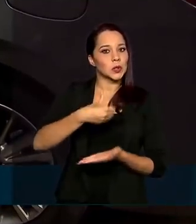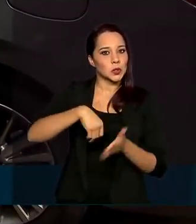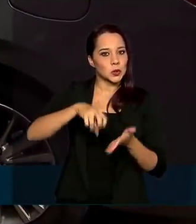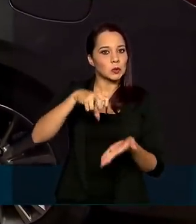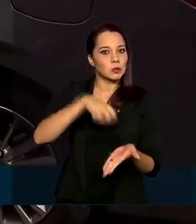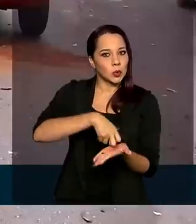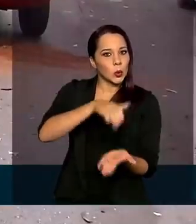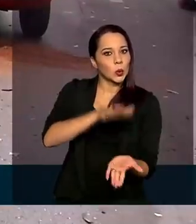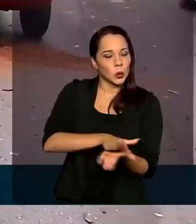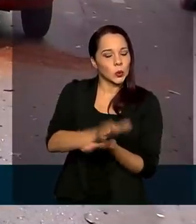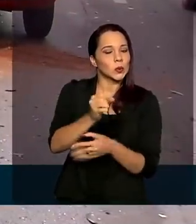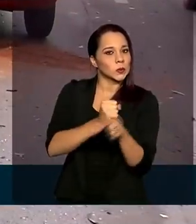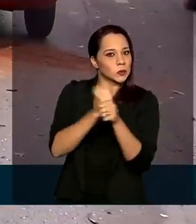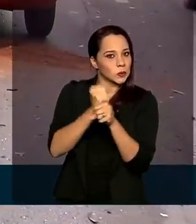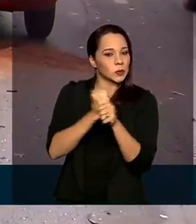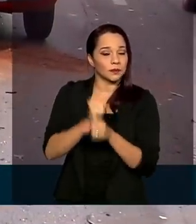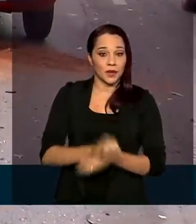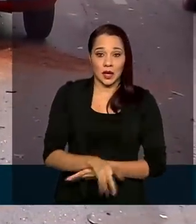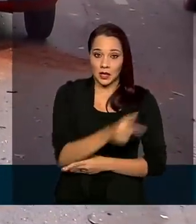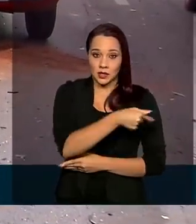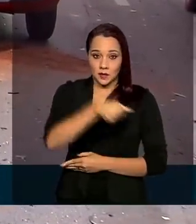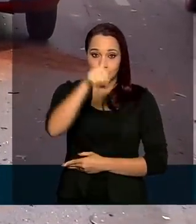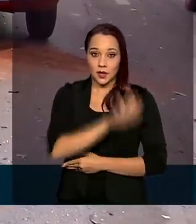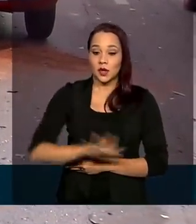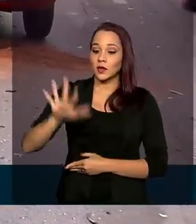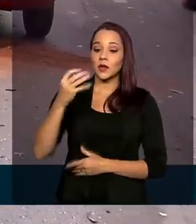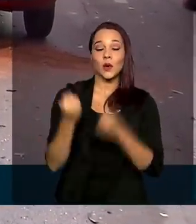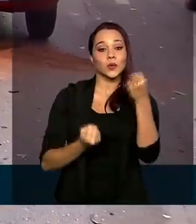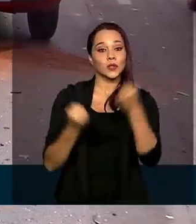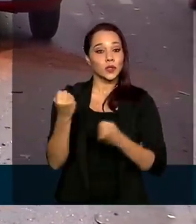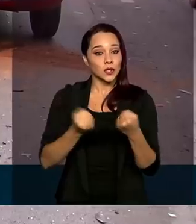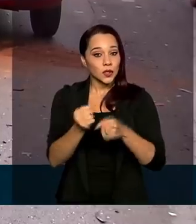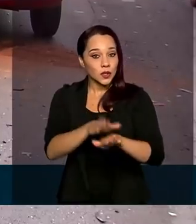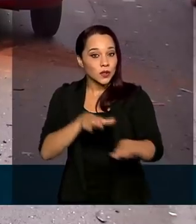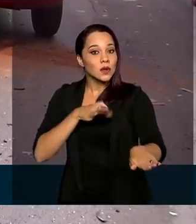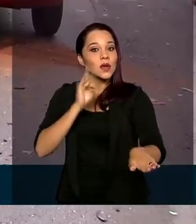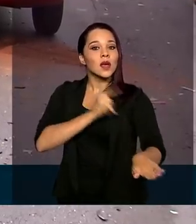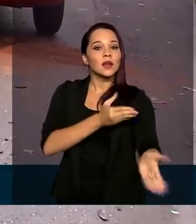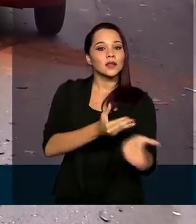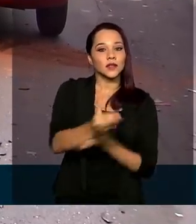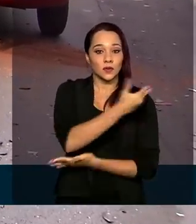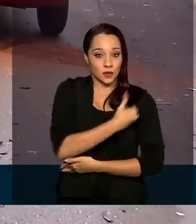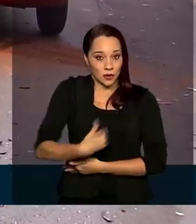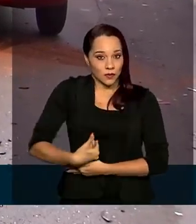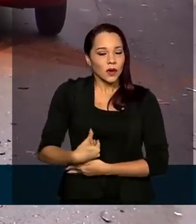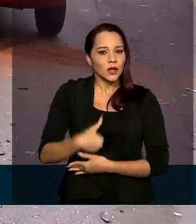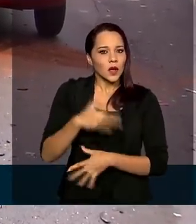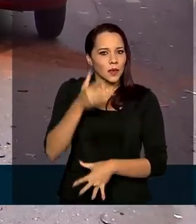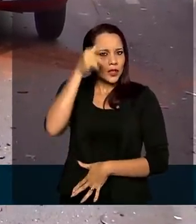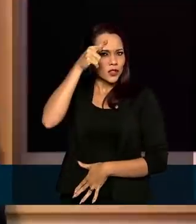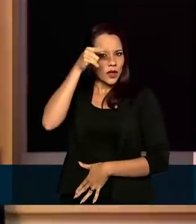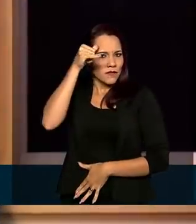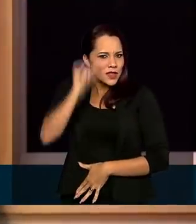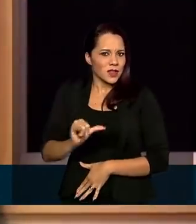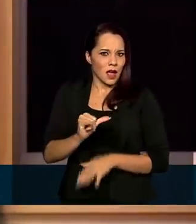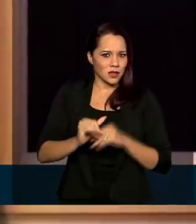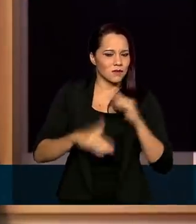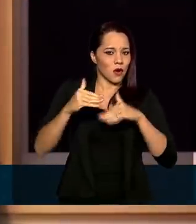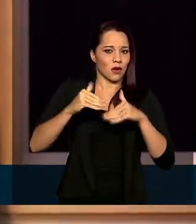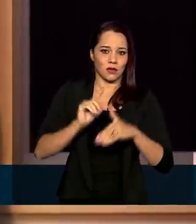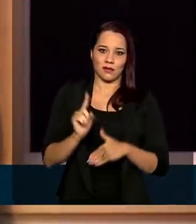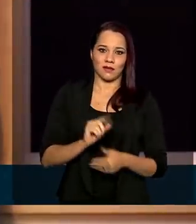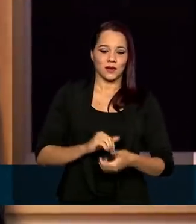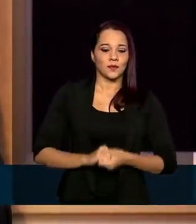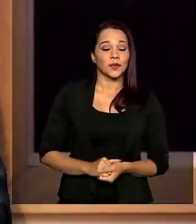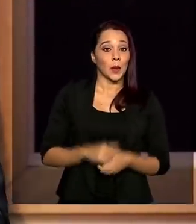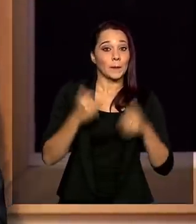todos os anos. A Semana Nacional de Trânsito é uma das iniciativas do governo para conter esse avanço. Precisamos, nessa